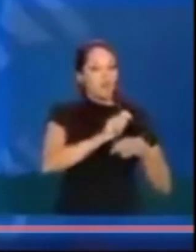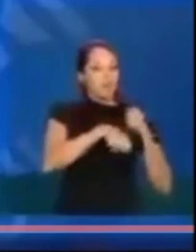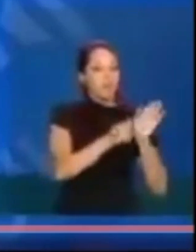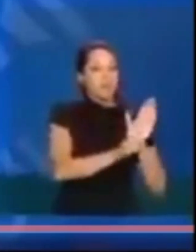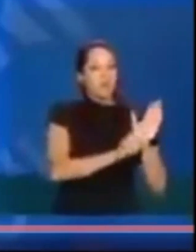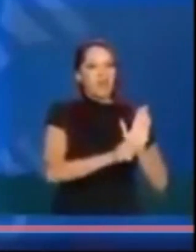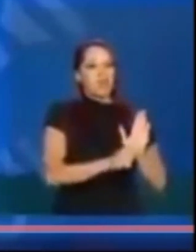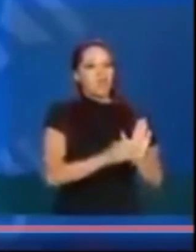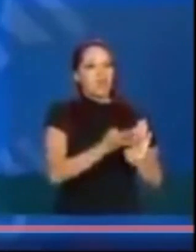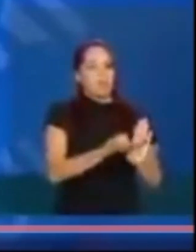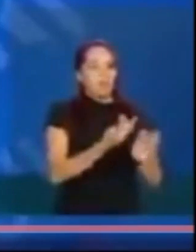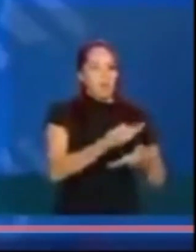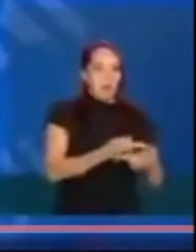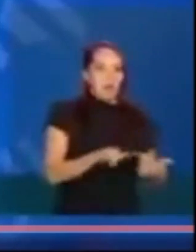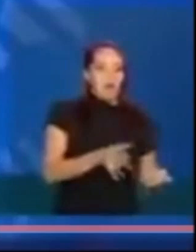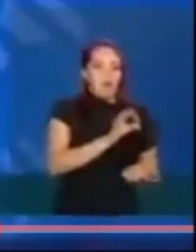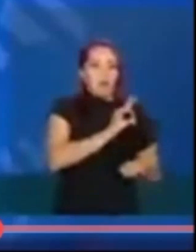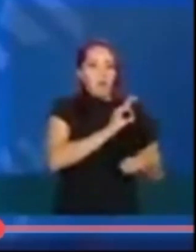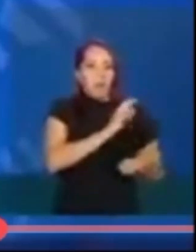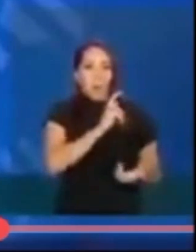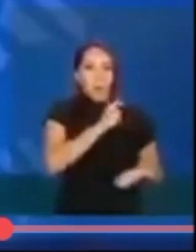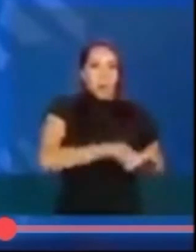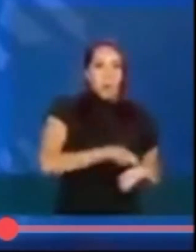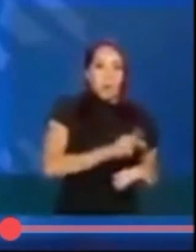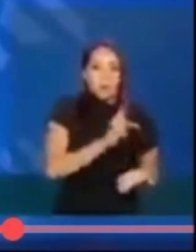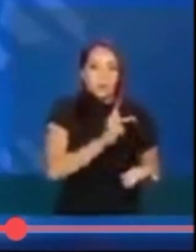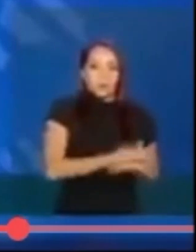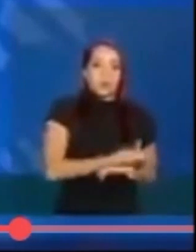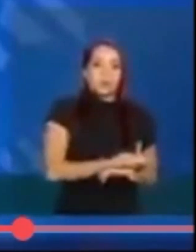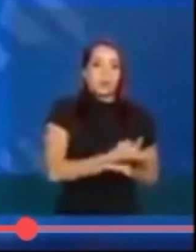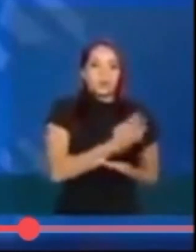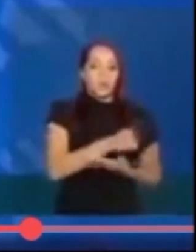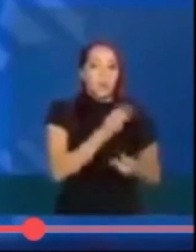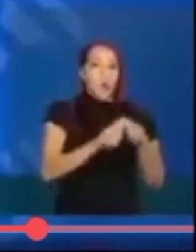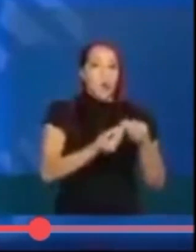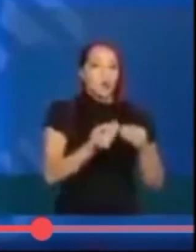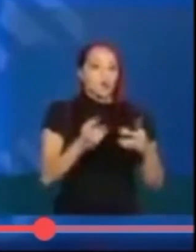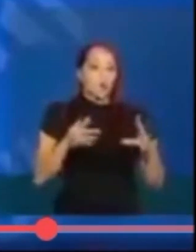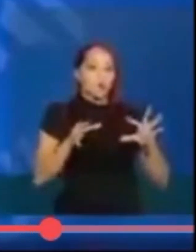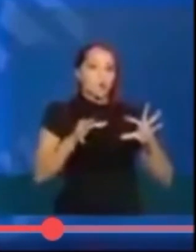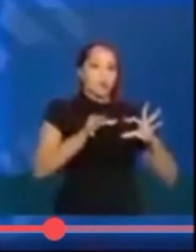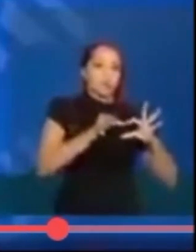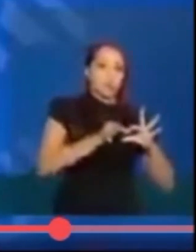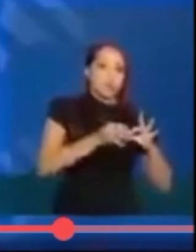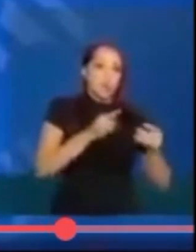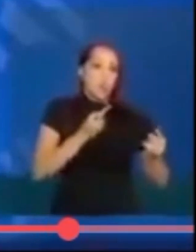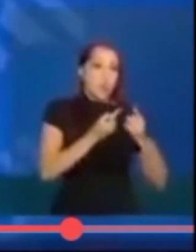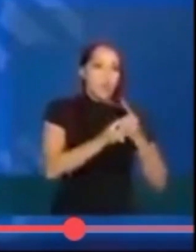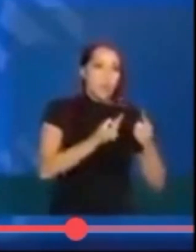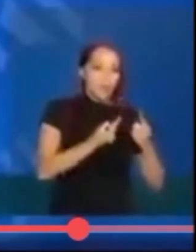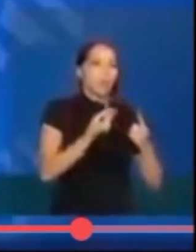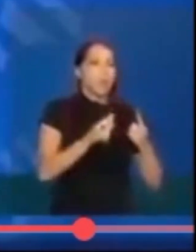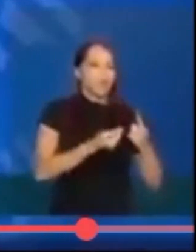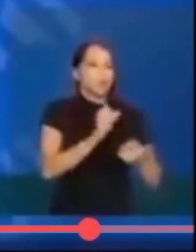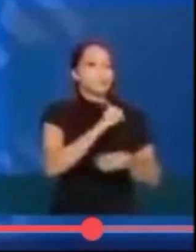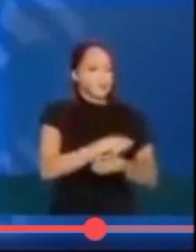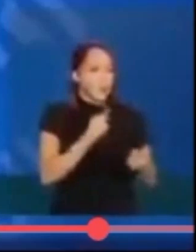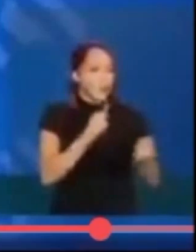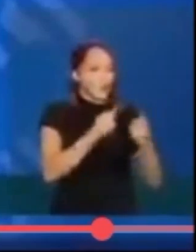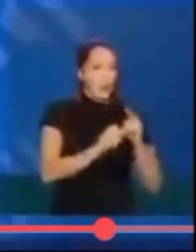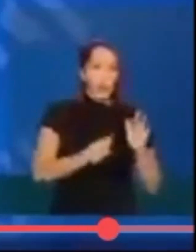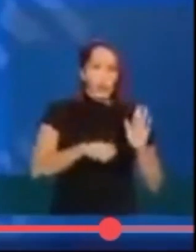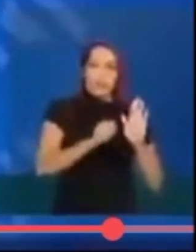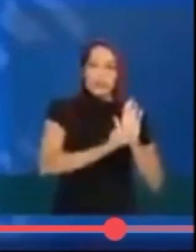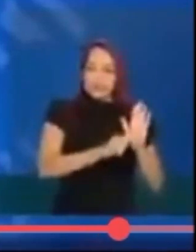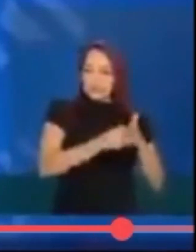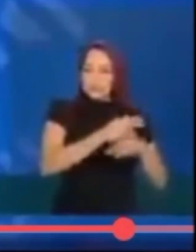é a milícia. Como que a gente constrói essa ponte em nome da vida? E a saúde dialoga sim com o tráfico, com